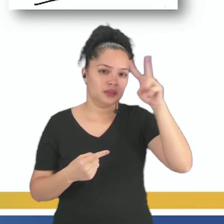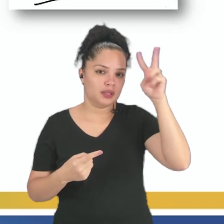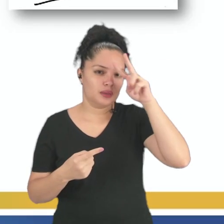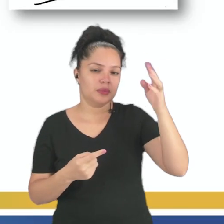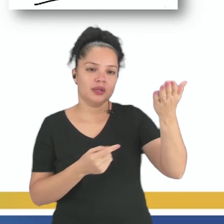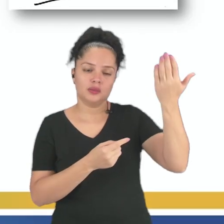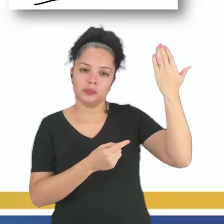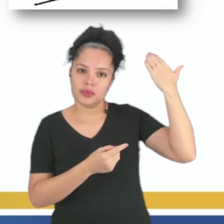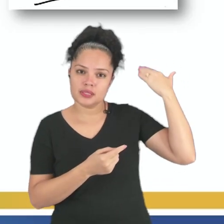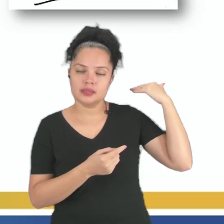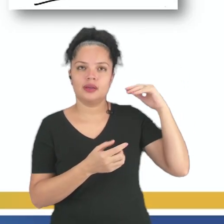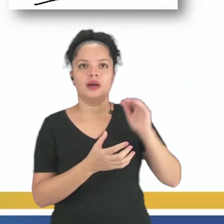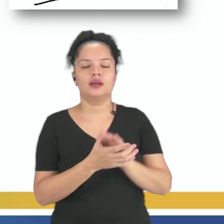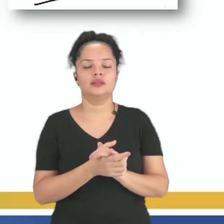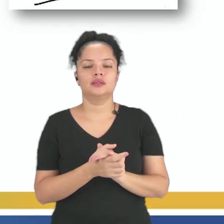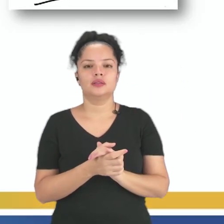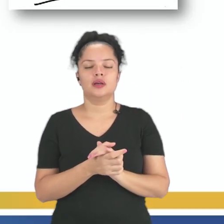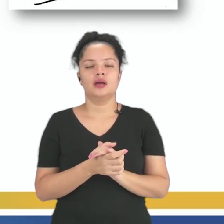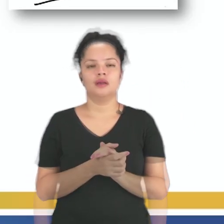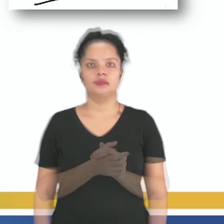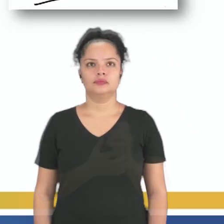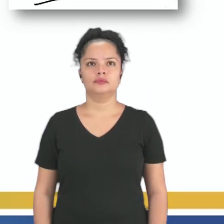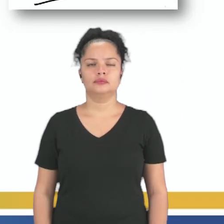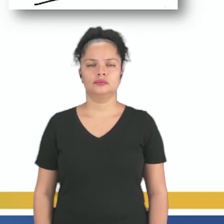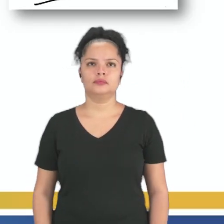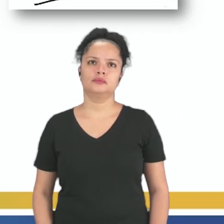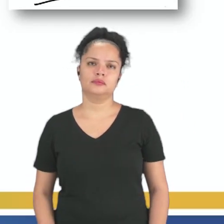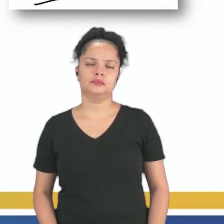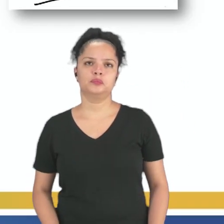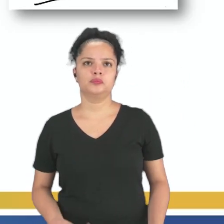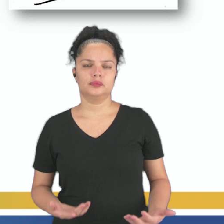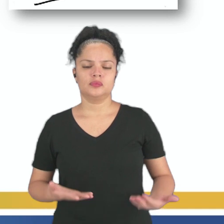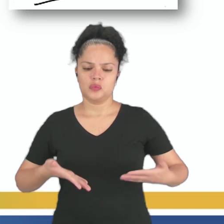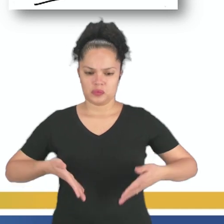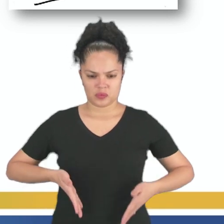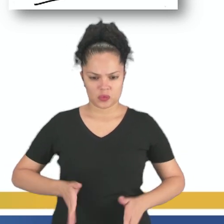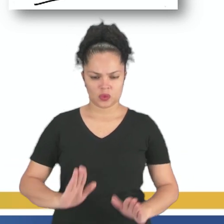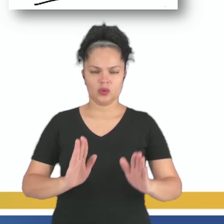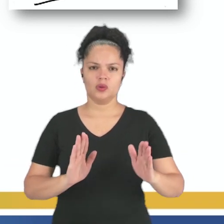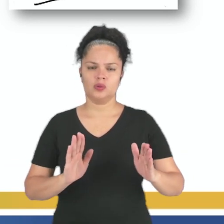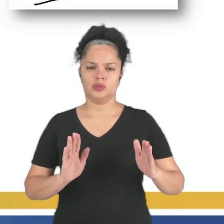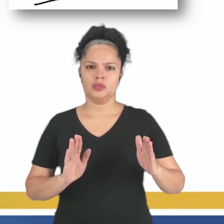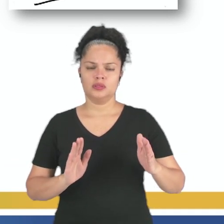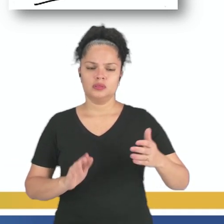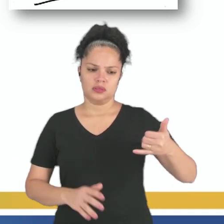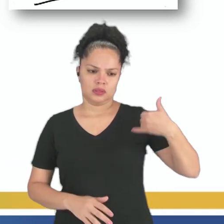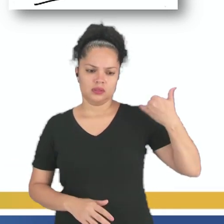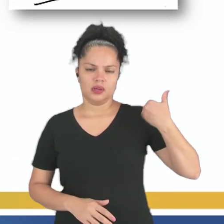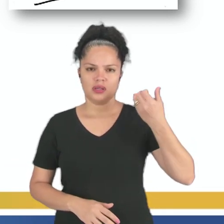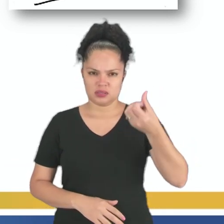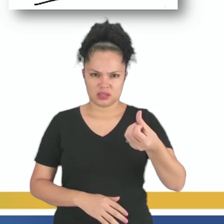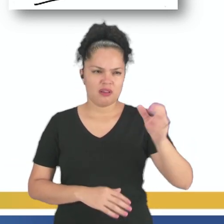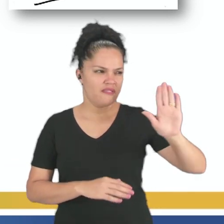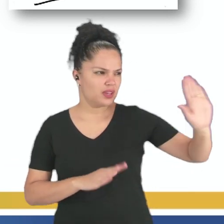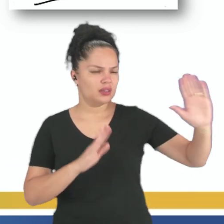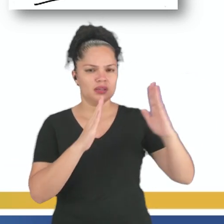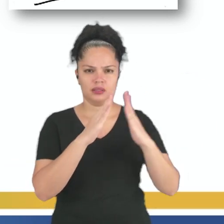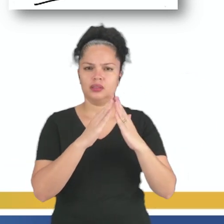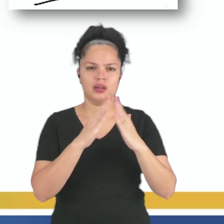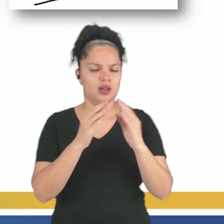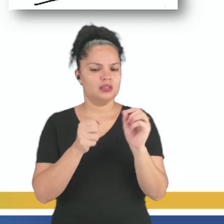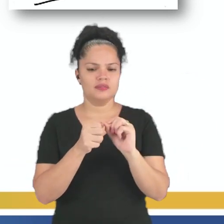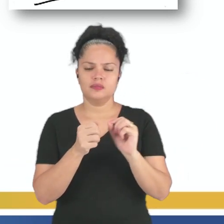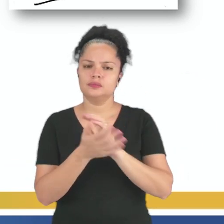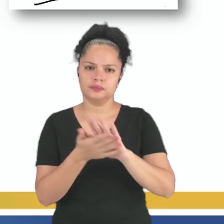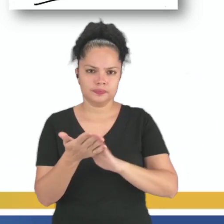Então, vamos a outra frase. Quer dizer que desde que eu nasci até ter 6 anos eu ficava em casa, sem